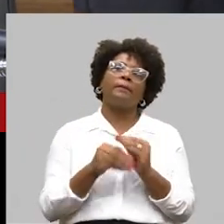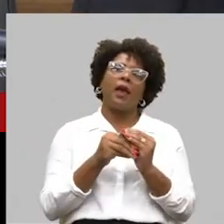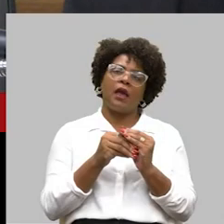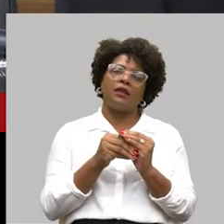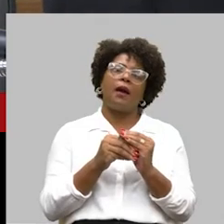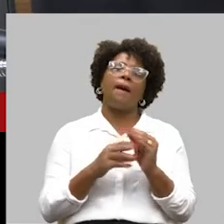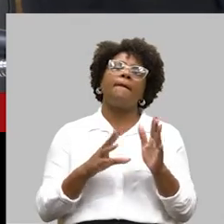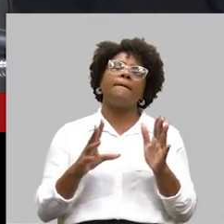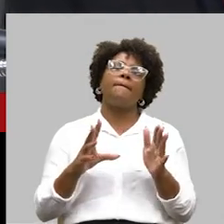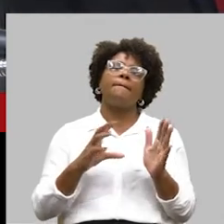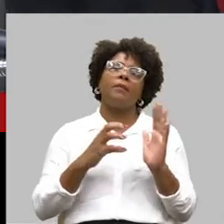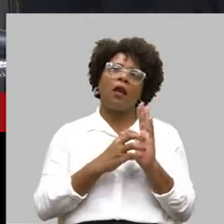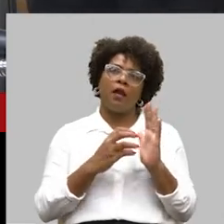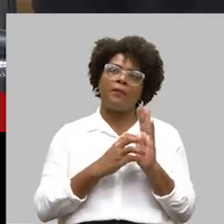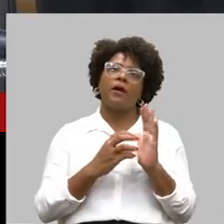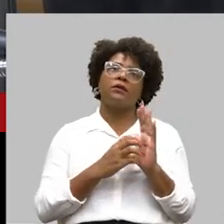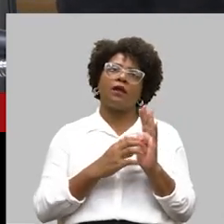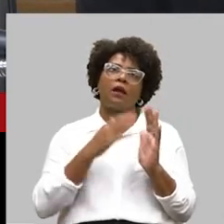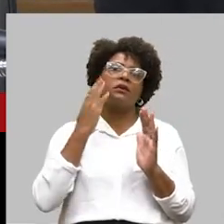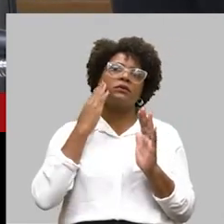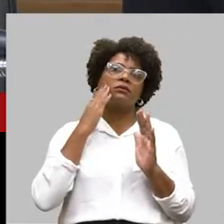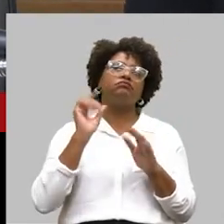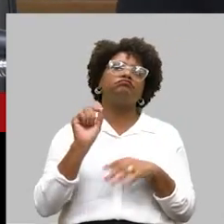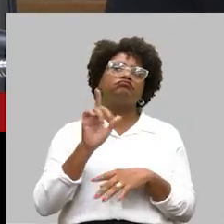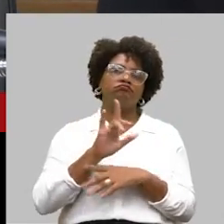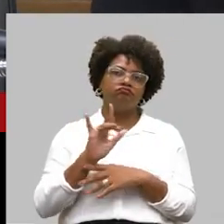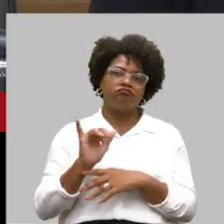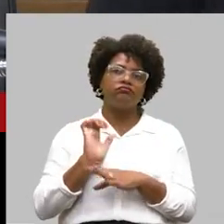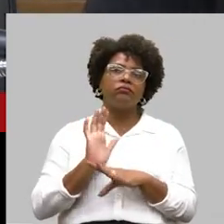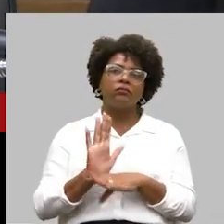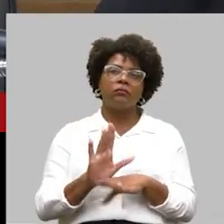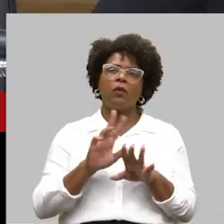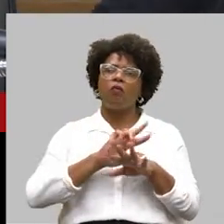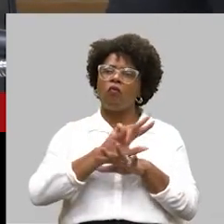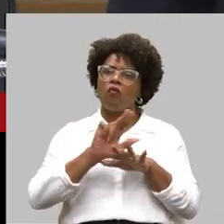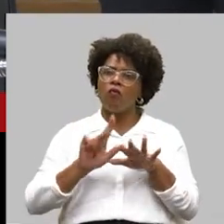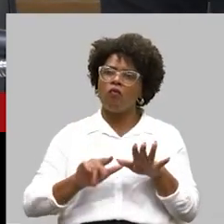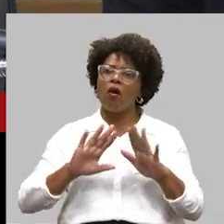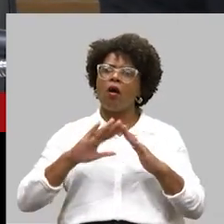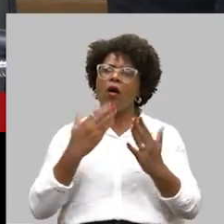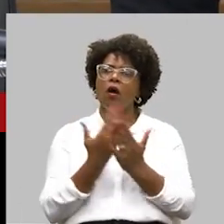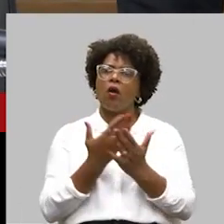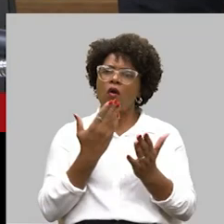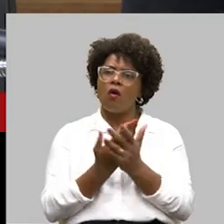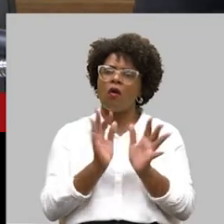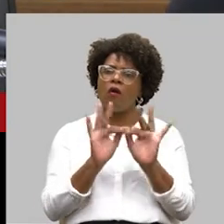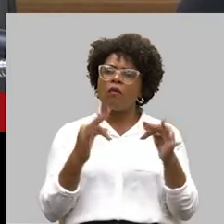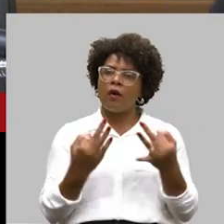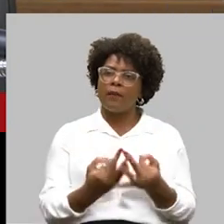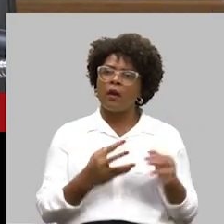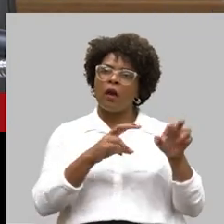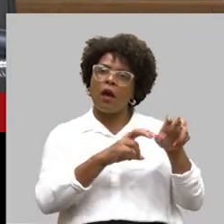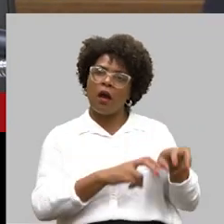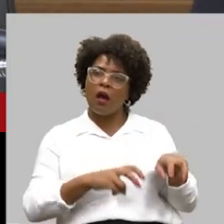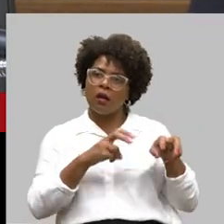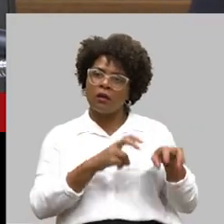tem ajudado muitas escolas famílias agrícolas a sobreviverem a sustentarem a melhorarem as condições